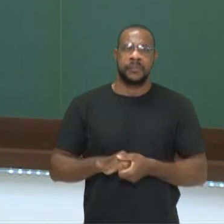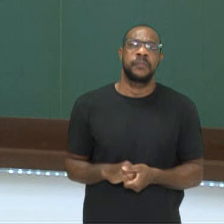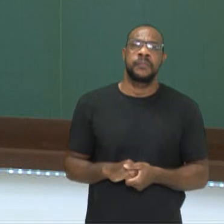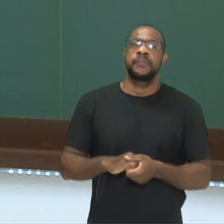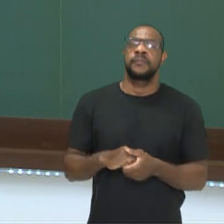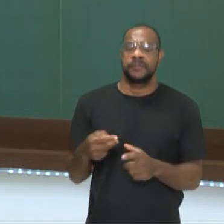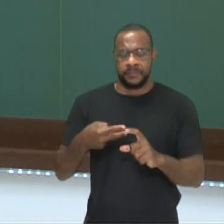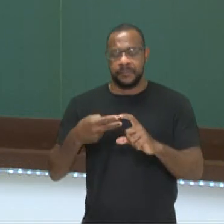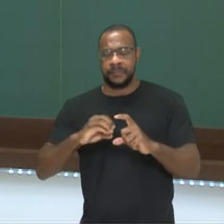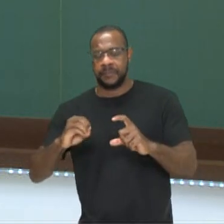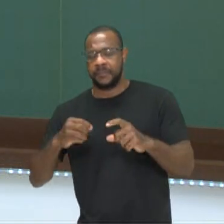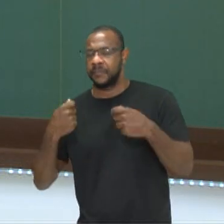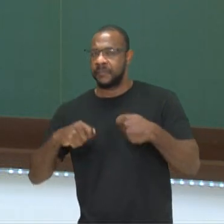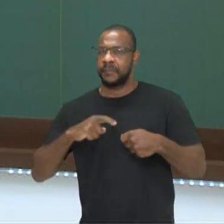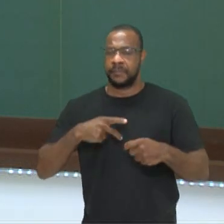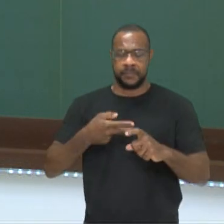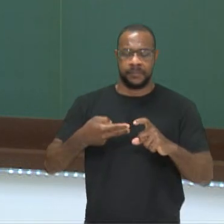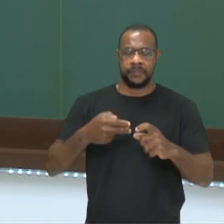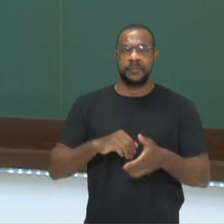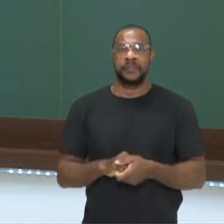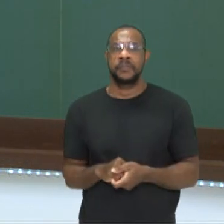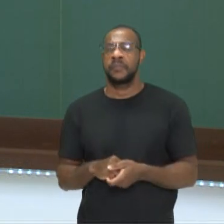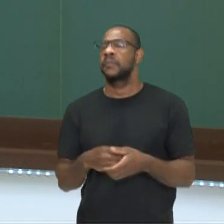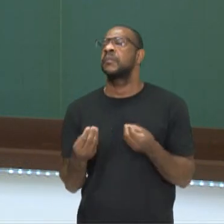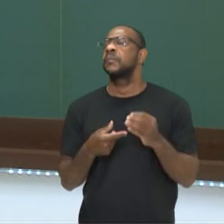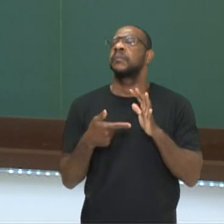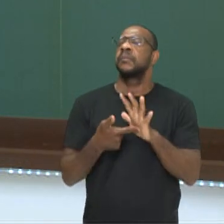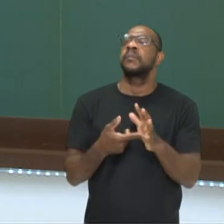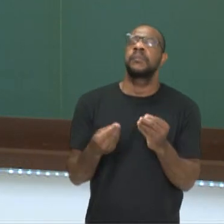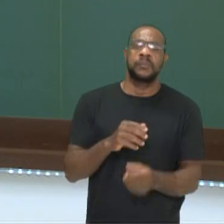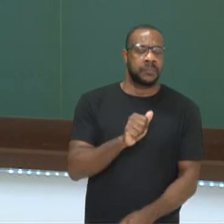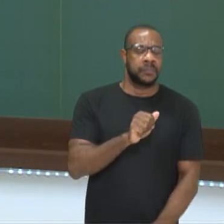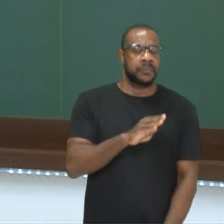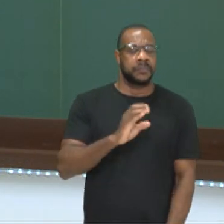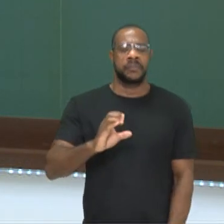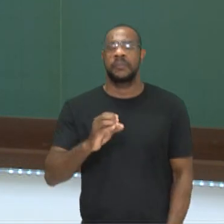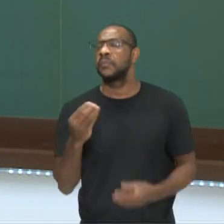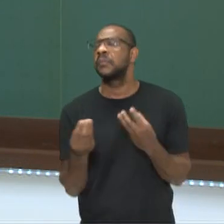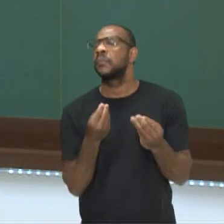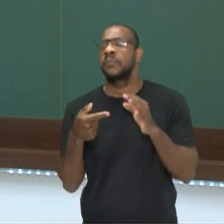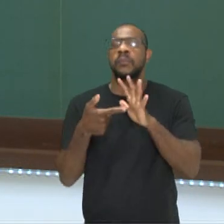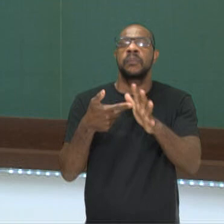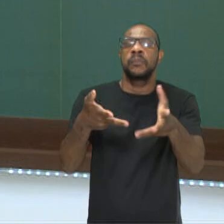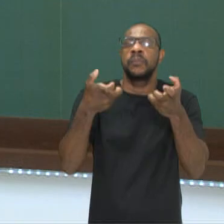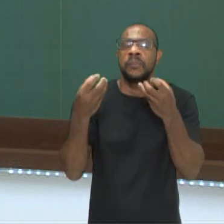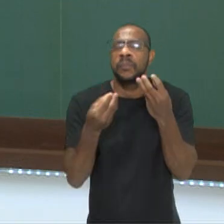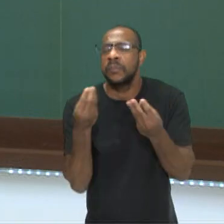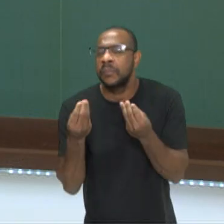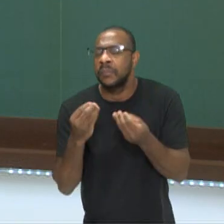de igual, ok? Mas como identificar os coeficientes A, B e C de uma equação de segundo grau?